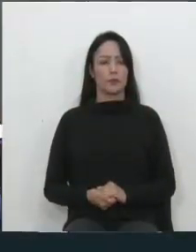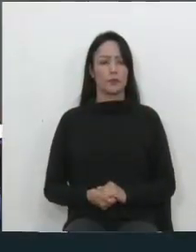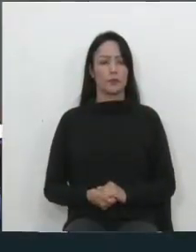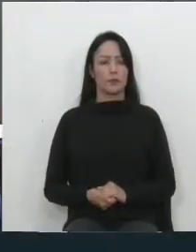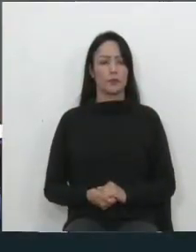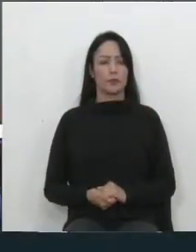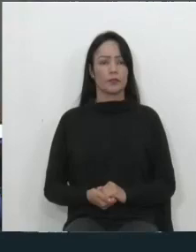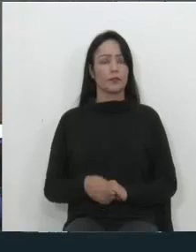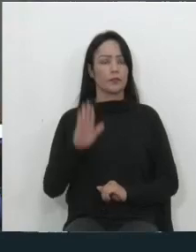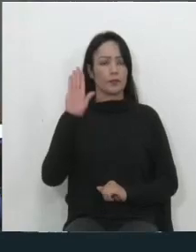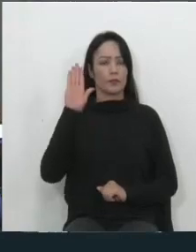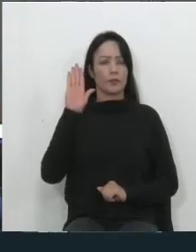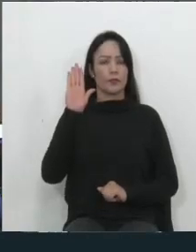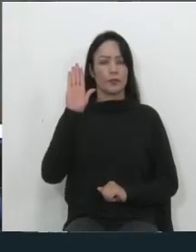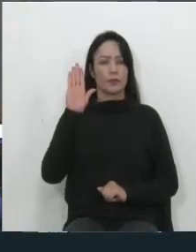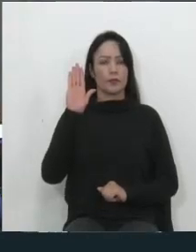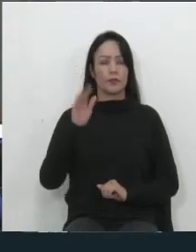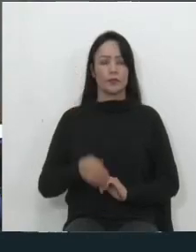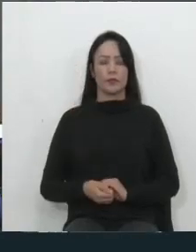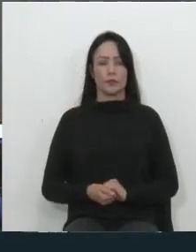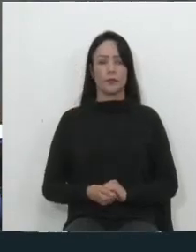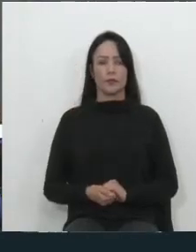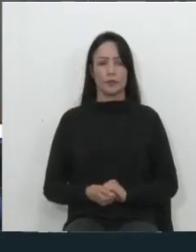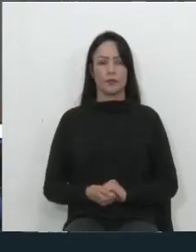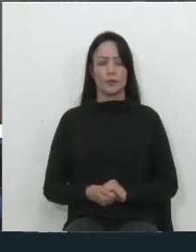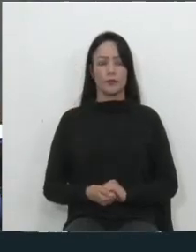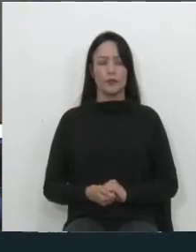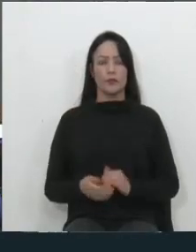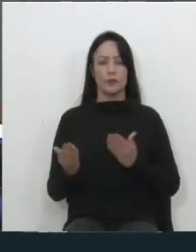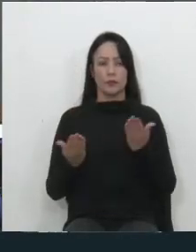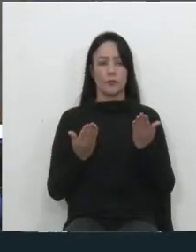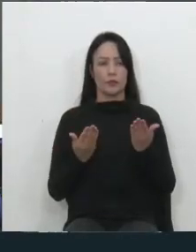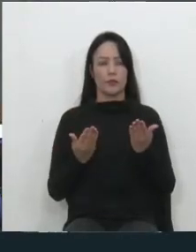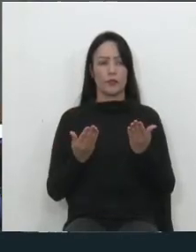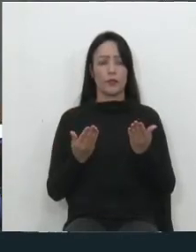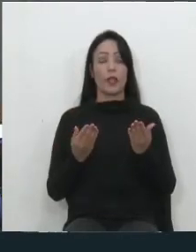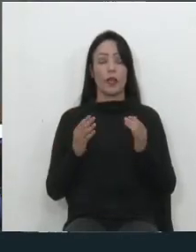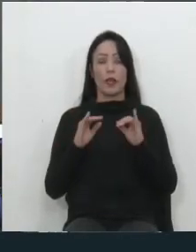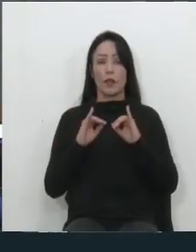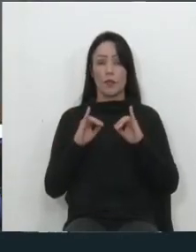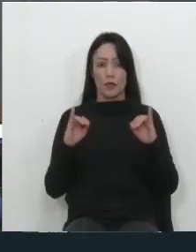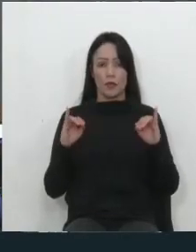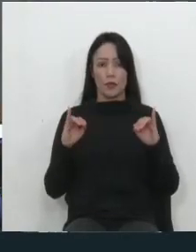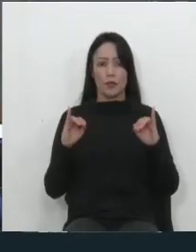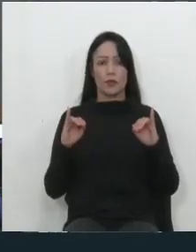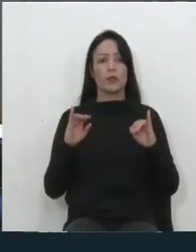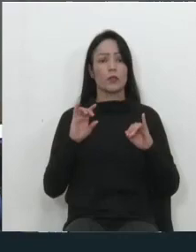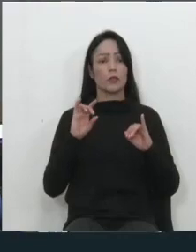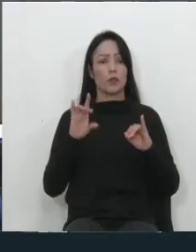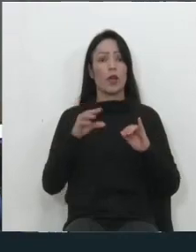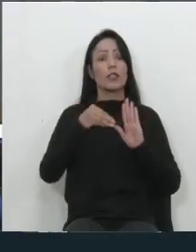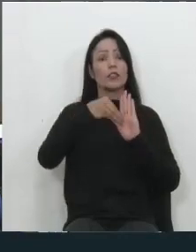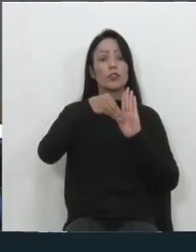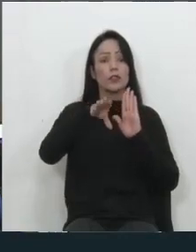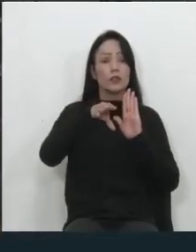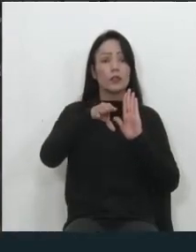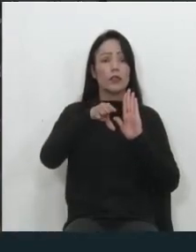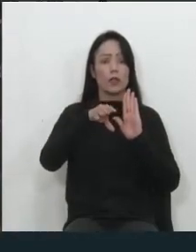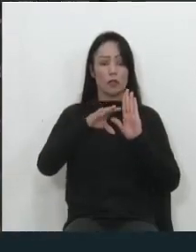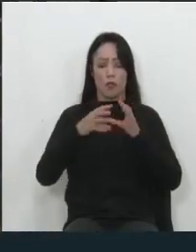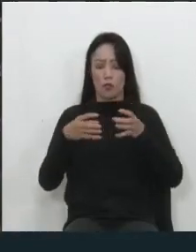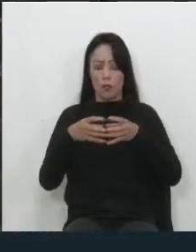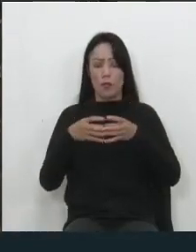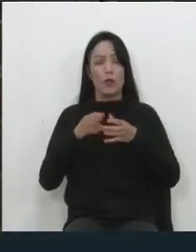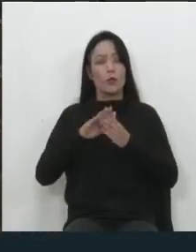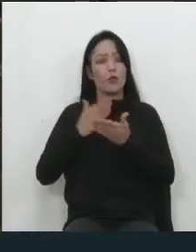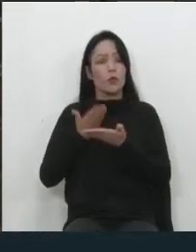Questão de ordem, presidente. Questão de ordem, vereadora. É só para fazer a indicação. Para fazer a indicação na Comissão de